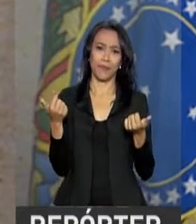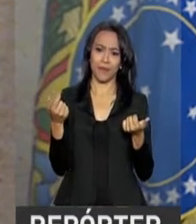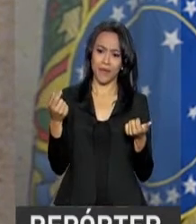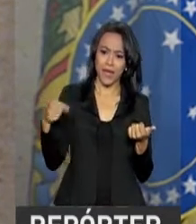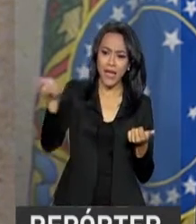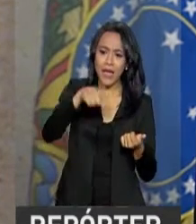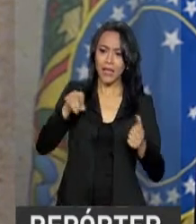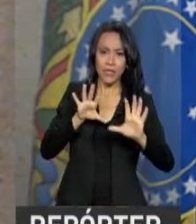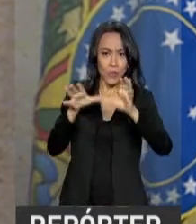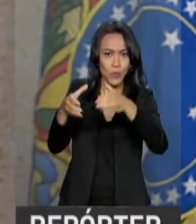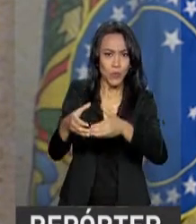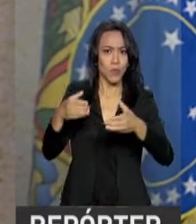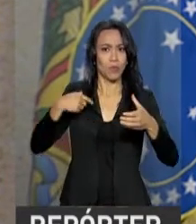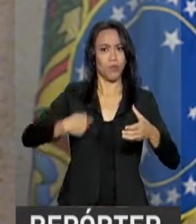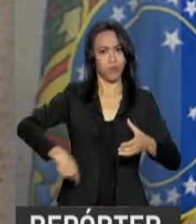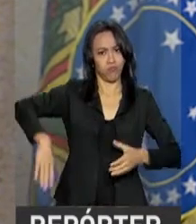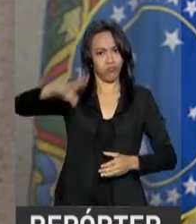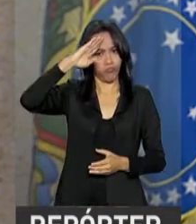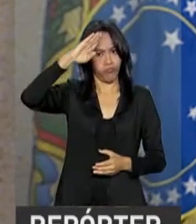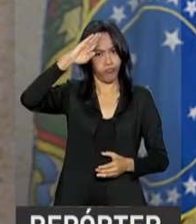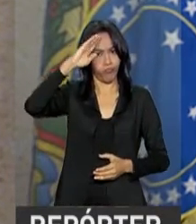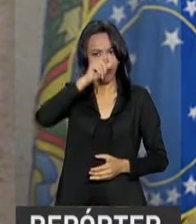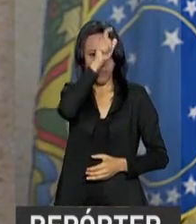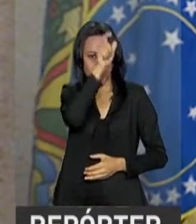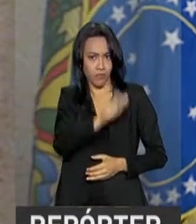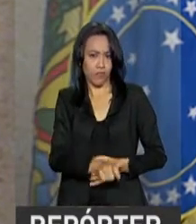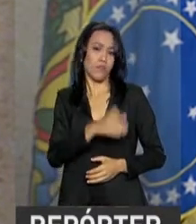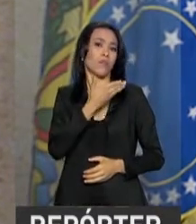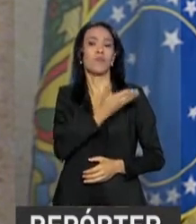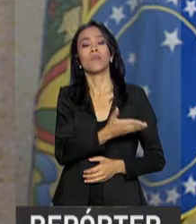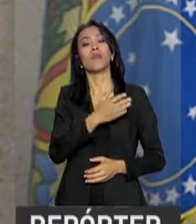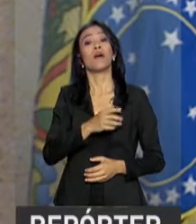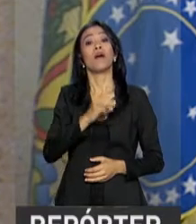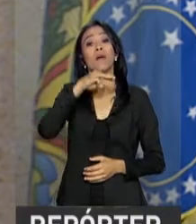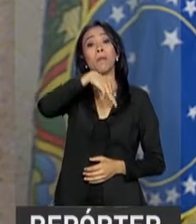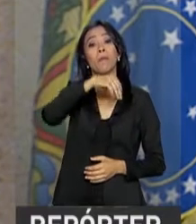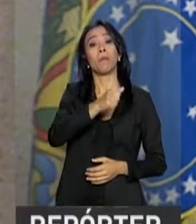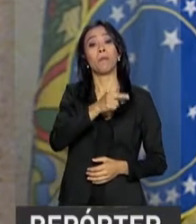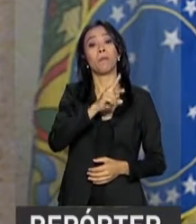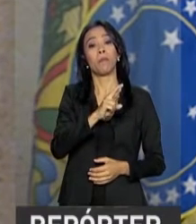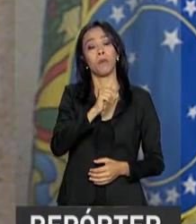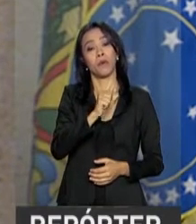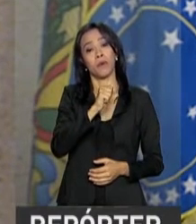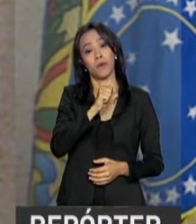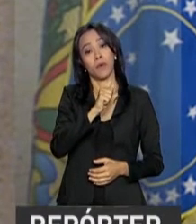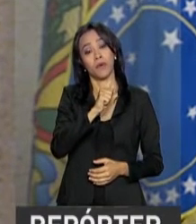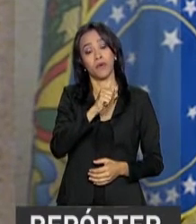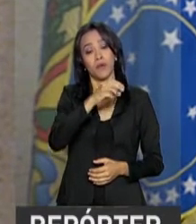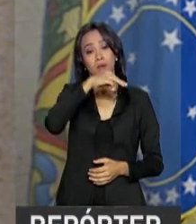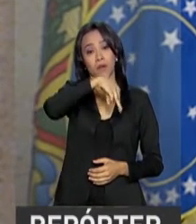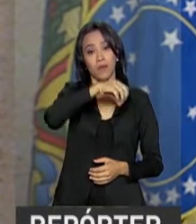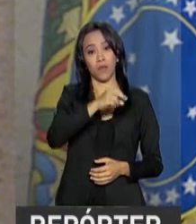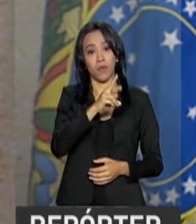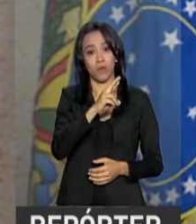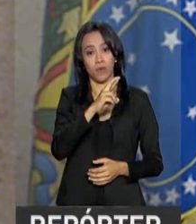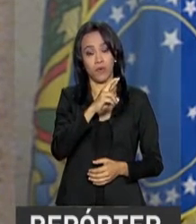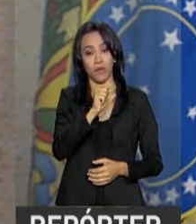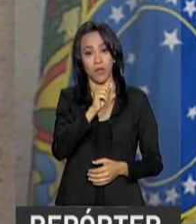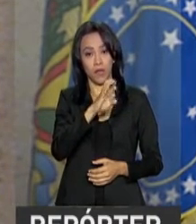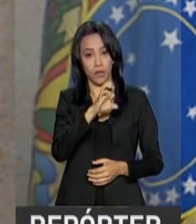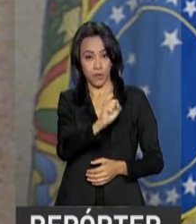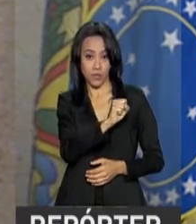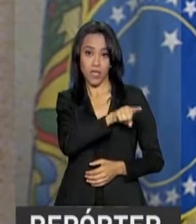sob o comando do general Mascarenhas de Moraes, enfrentaram a morte, convenhamos, em nome